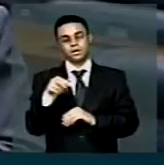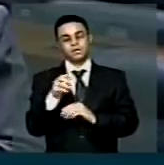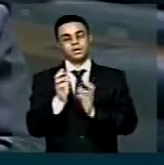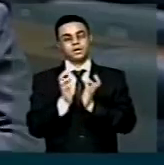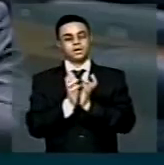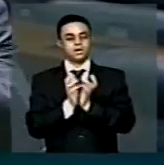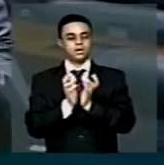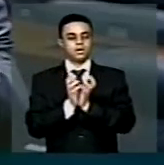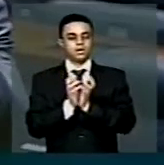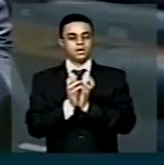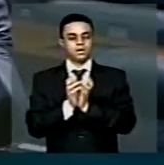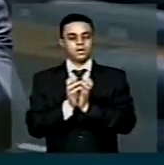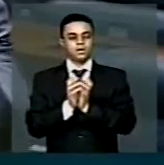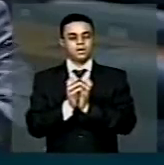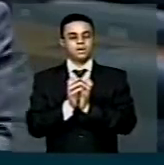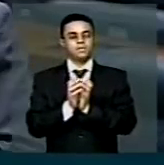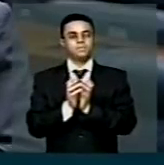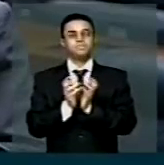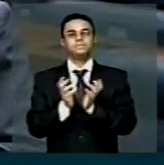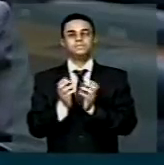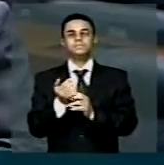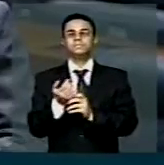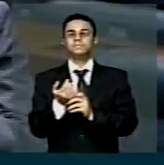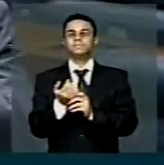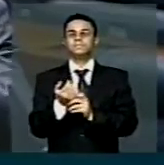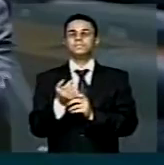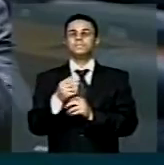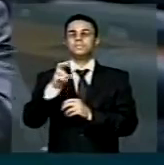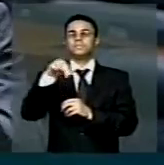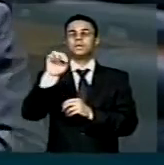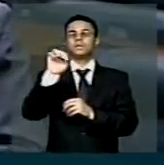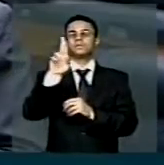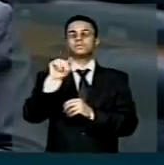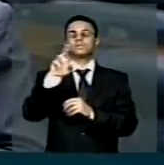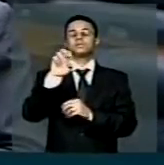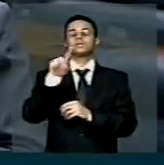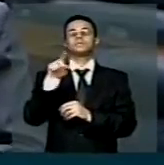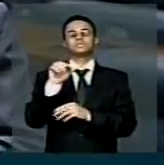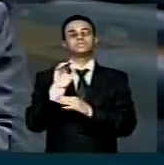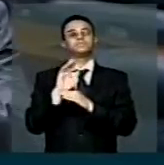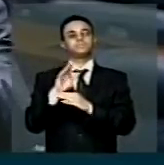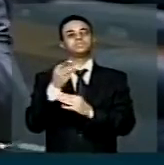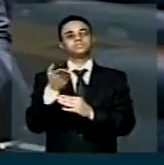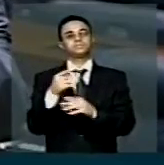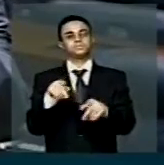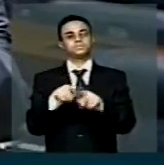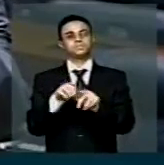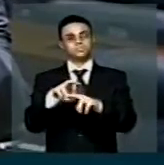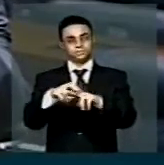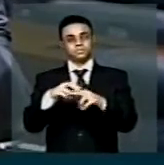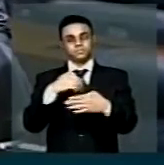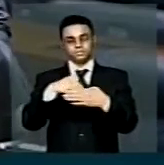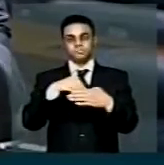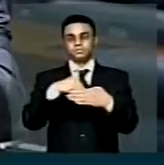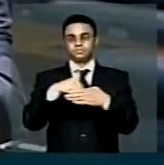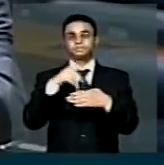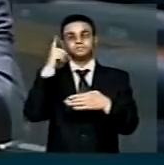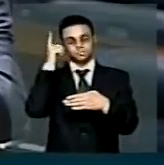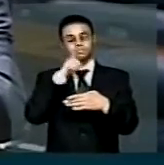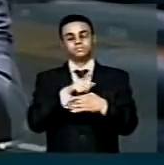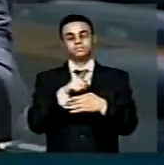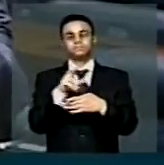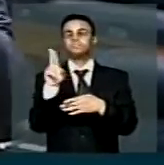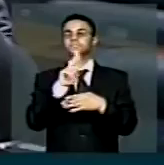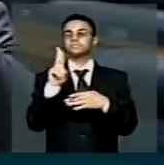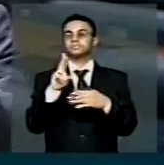natureza e que através do futebol fez seu nome e